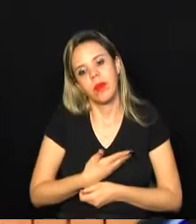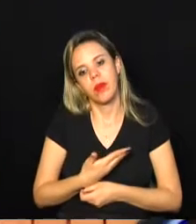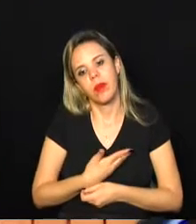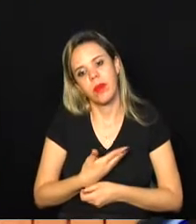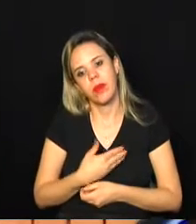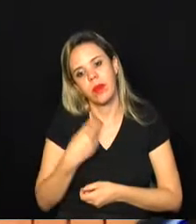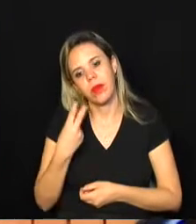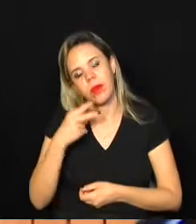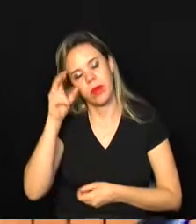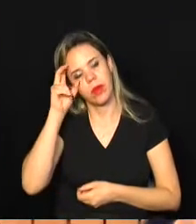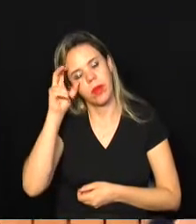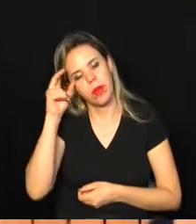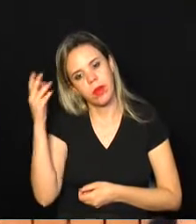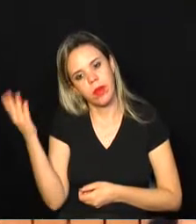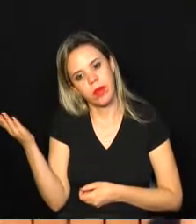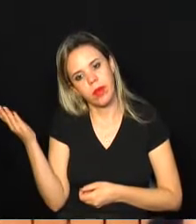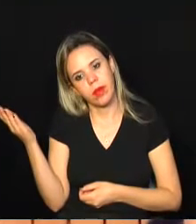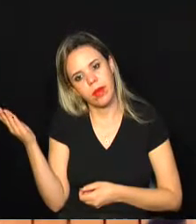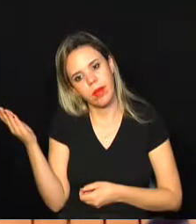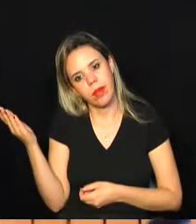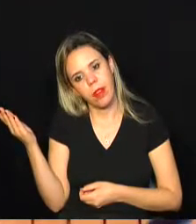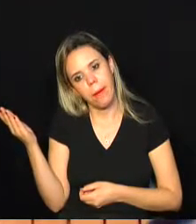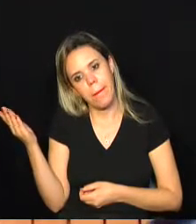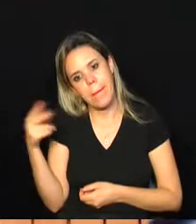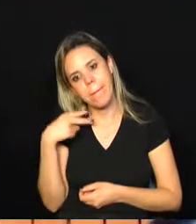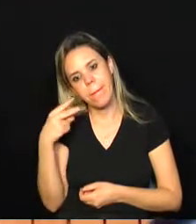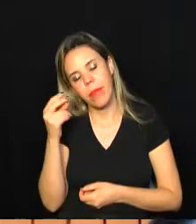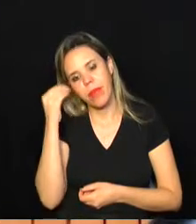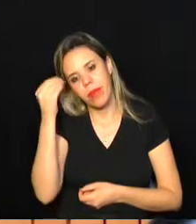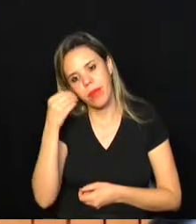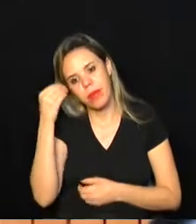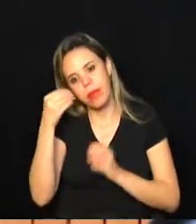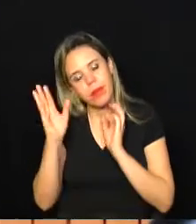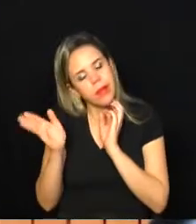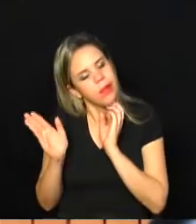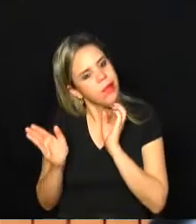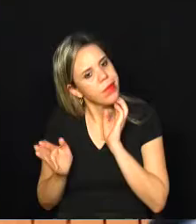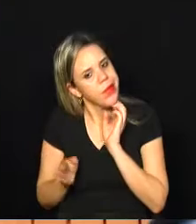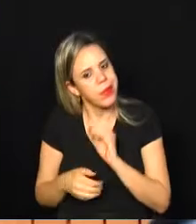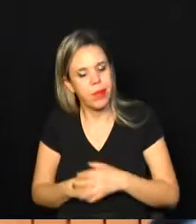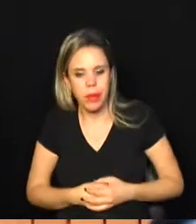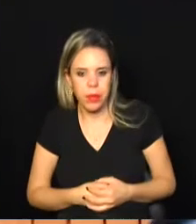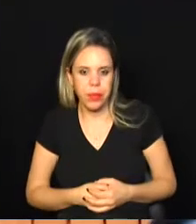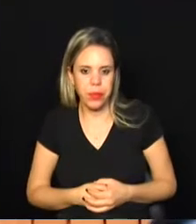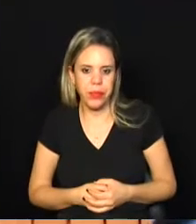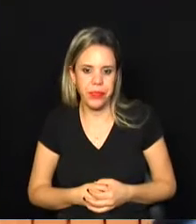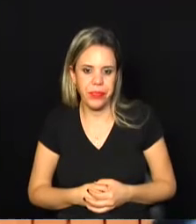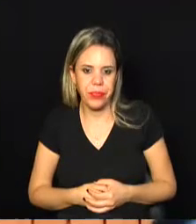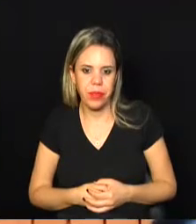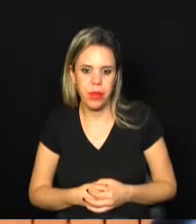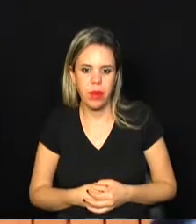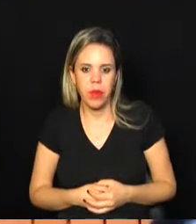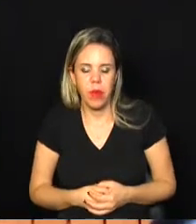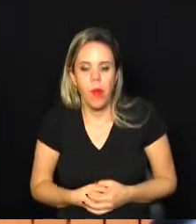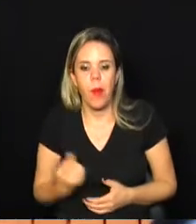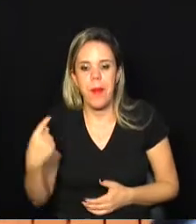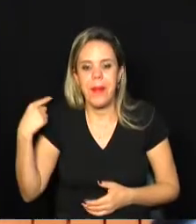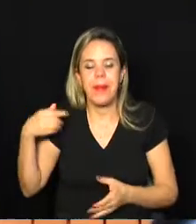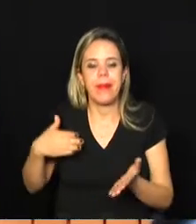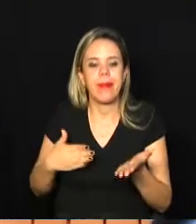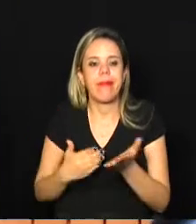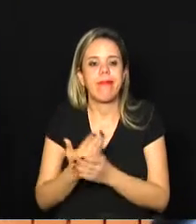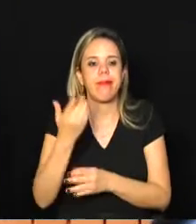Vereador Carlinhos camelô é o vereador Experiente já tá já foi